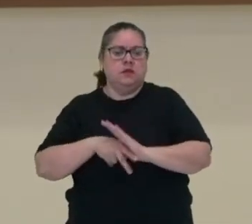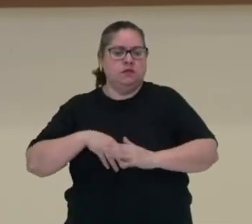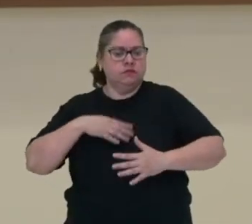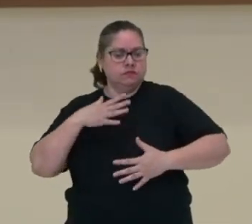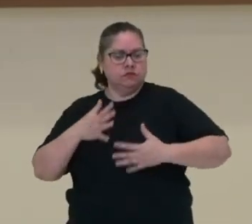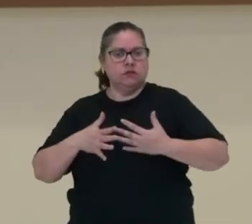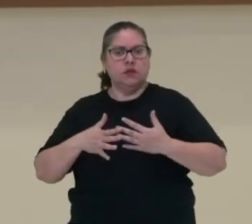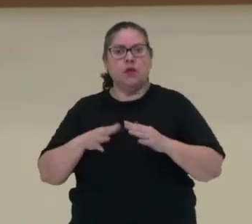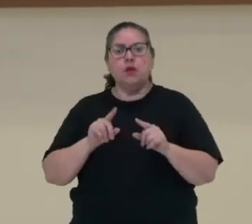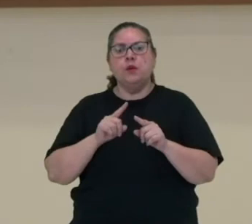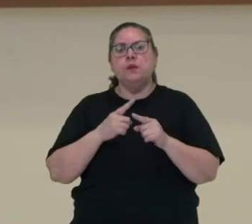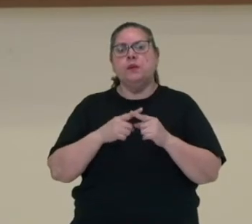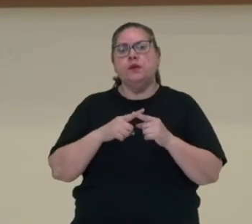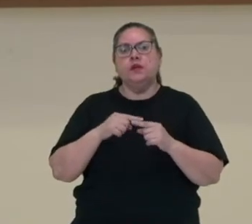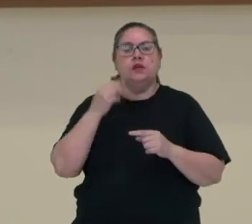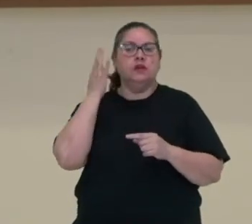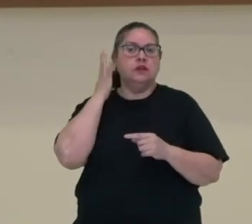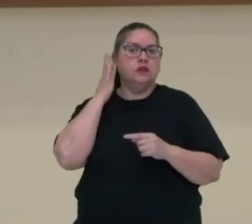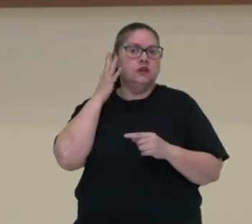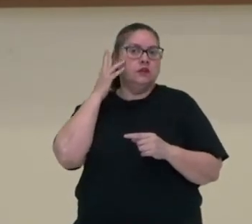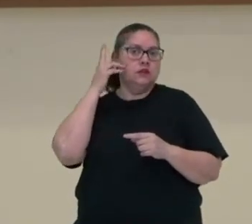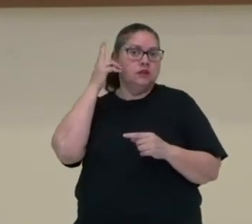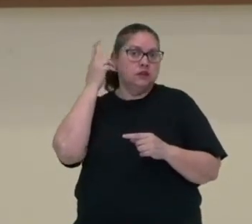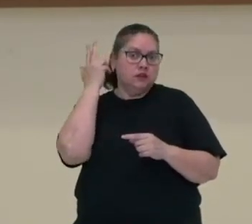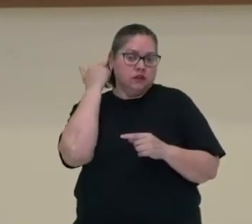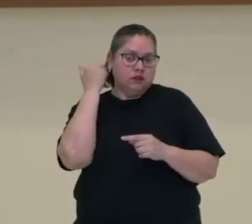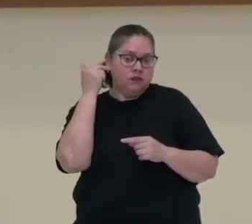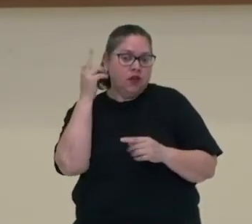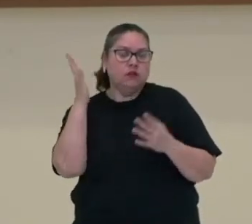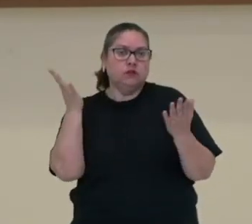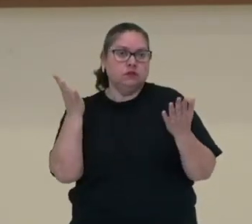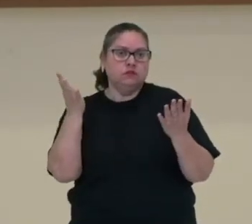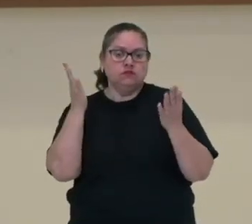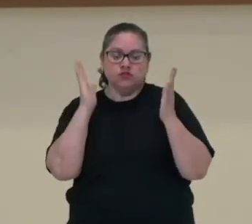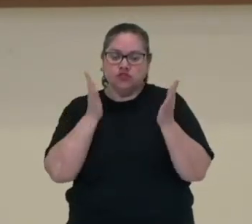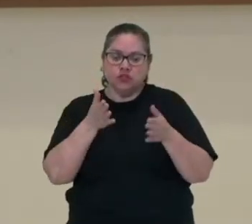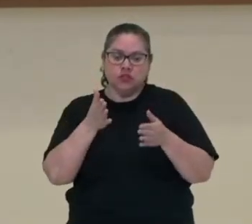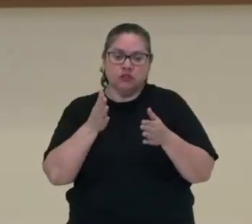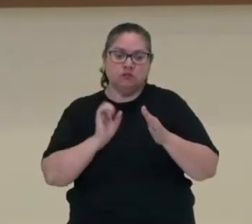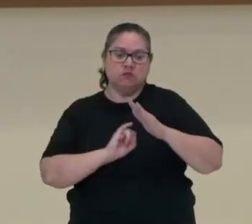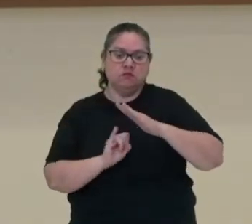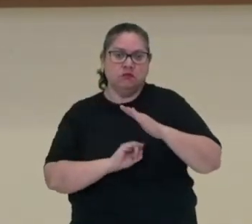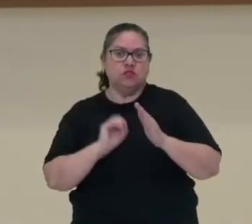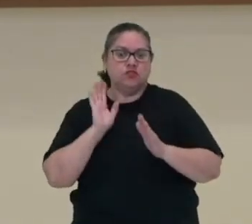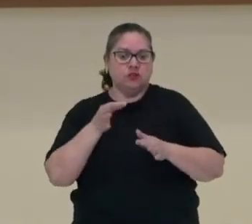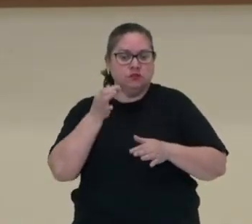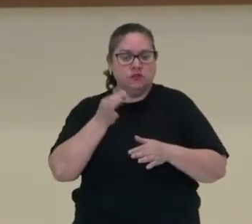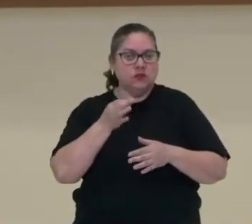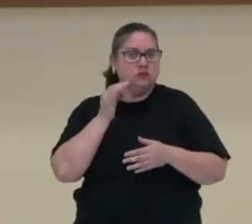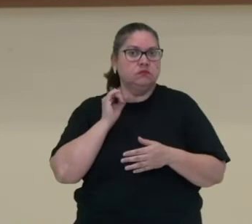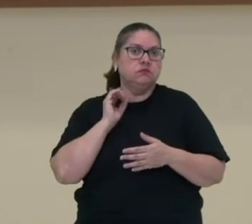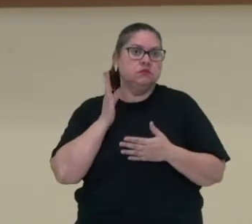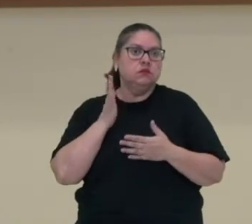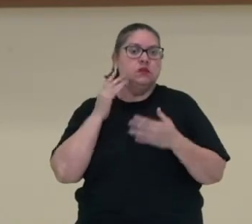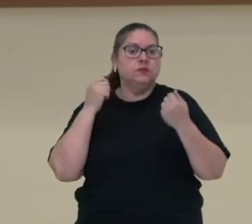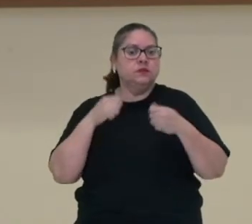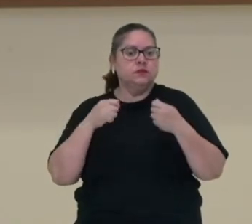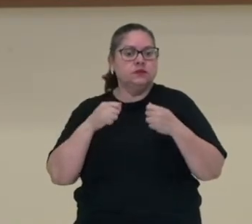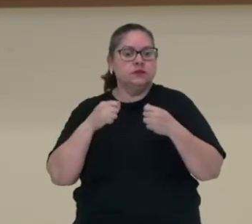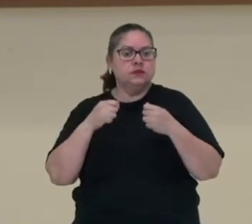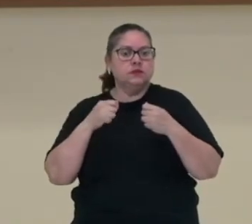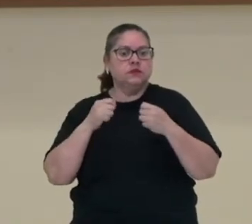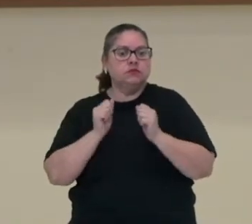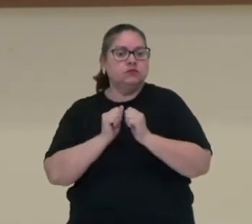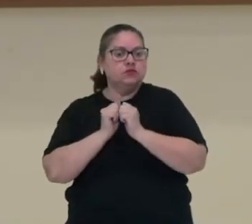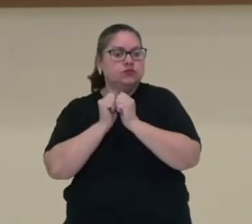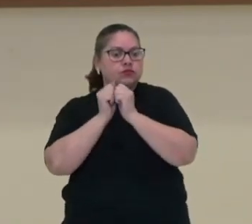já é natural nosso nos ambientes informais, nós já fazemos isso de maneira correta. Agora, a gente precisa levar